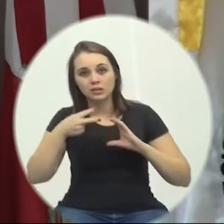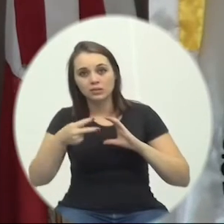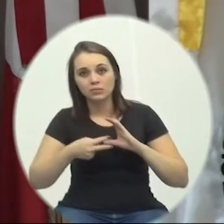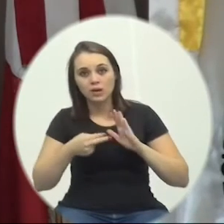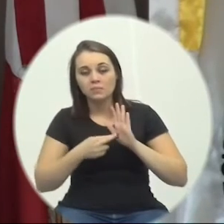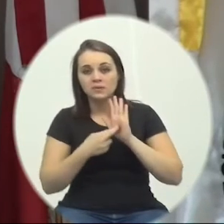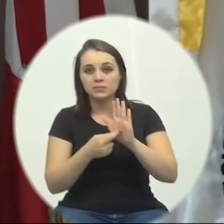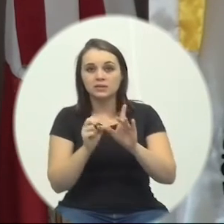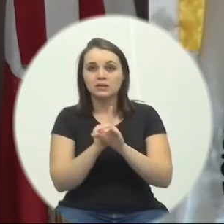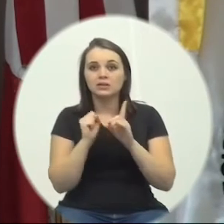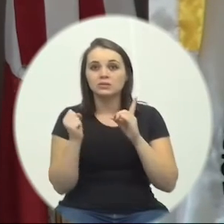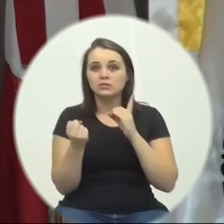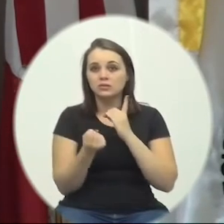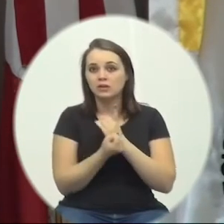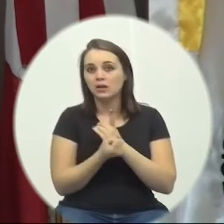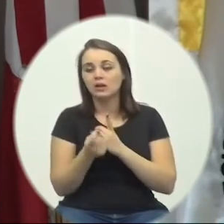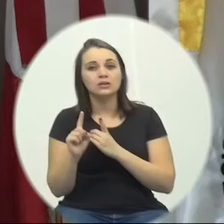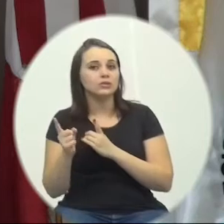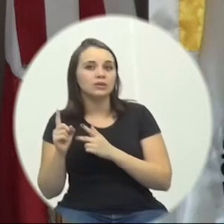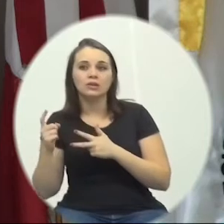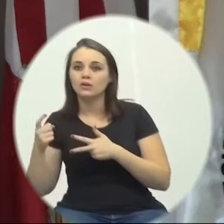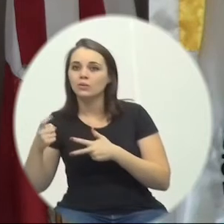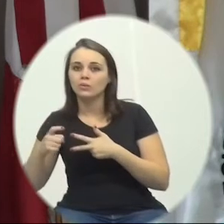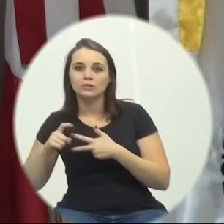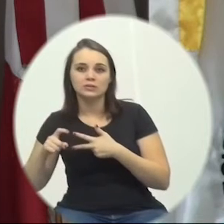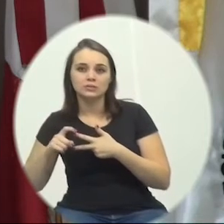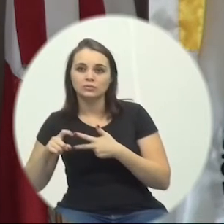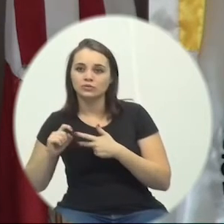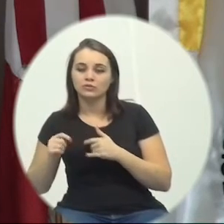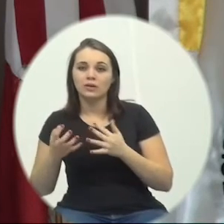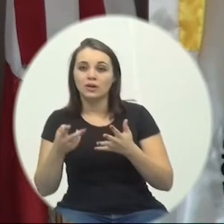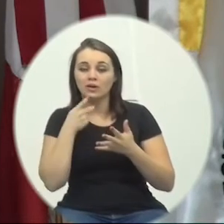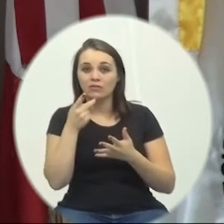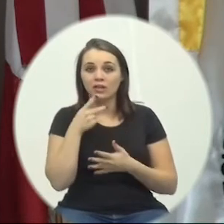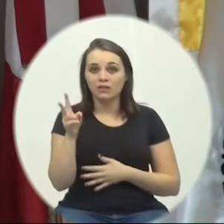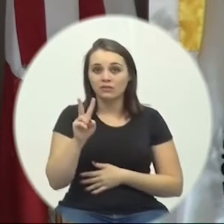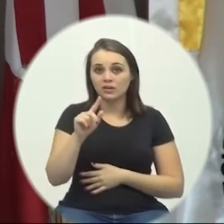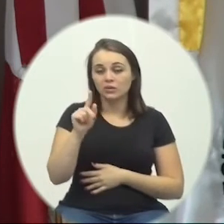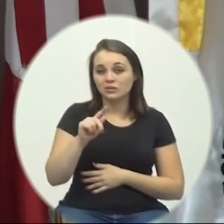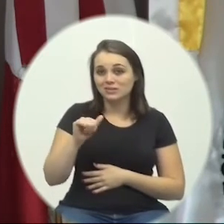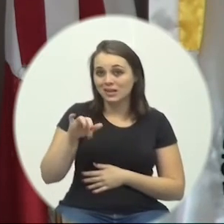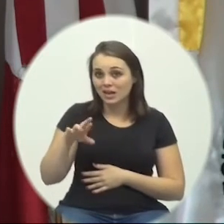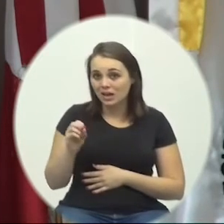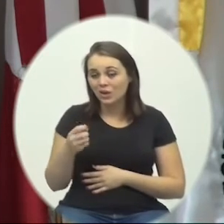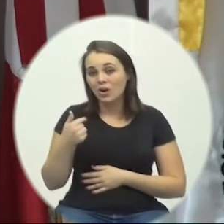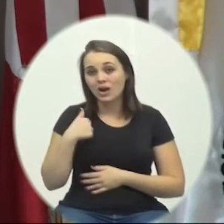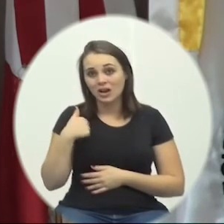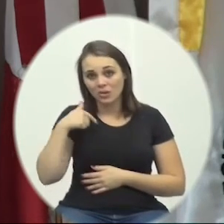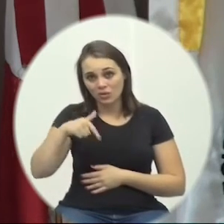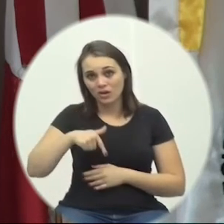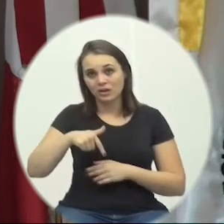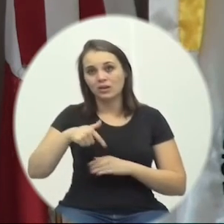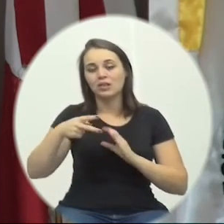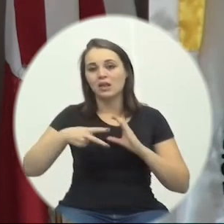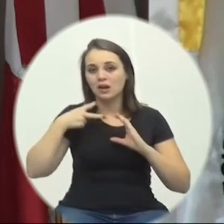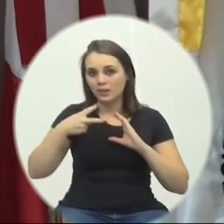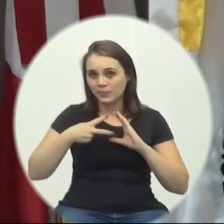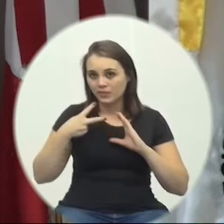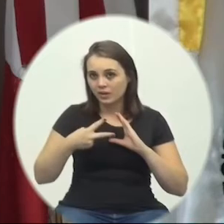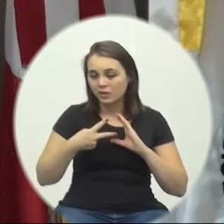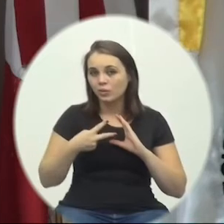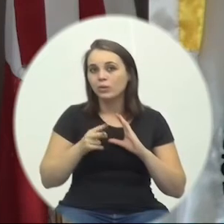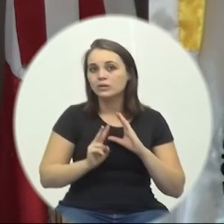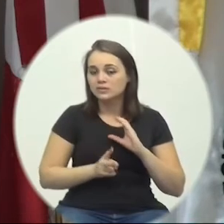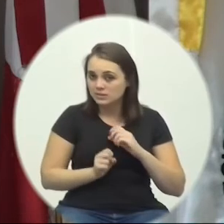a sociedade, não o Executivo. Eu queria dizer ao vereador Zário que eu estou na Câmara aqui, sim, e